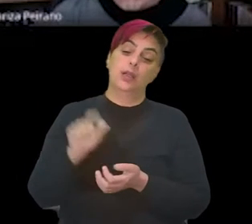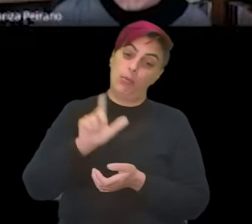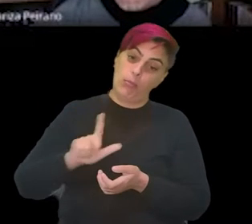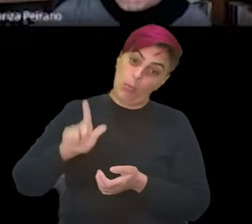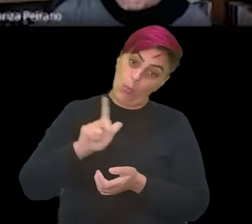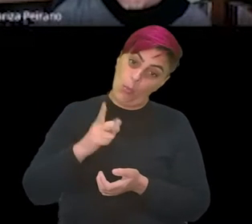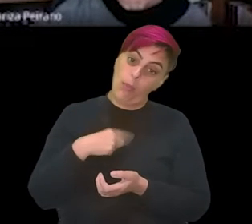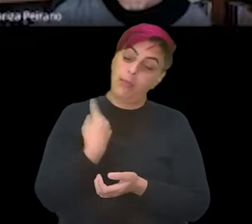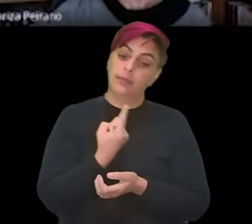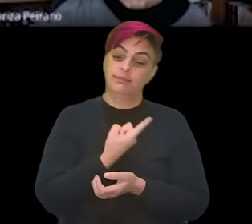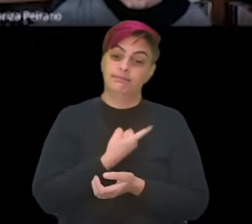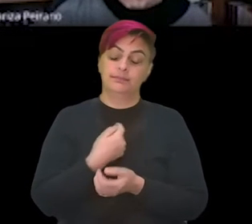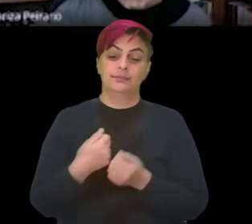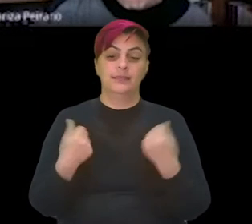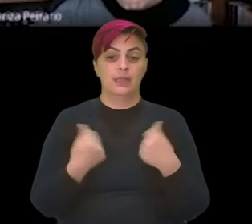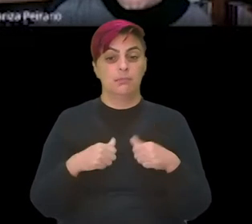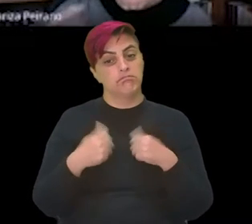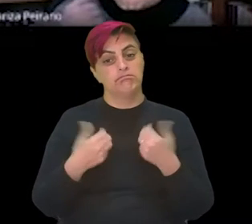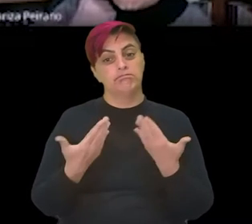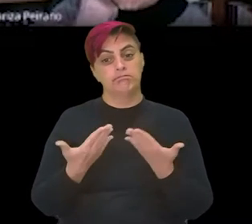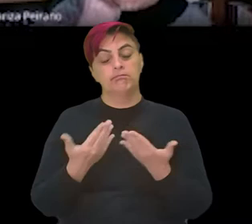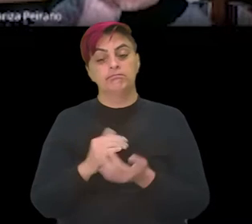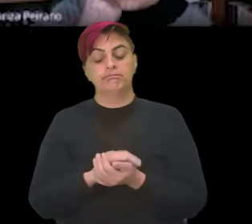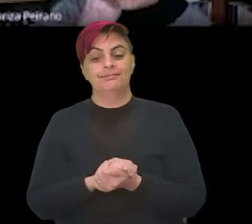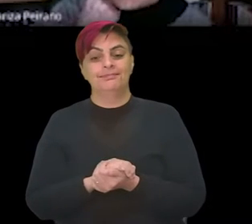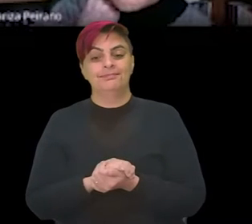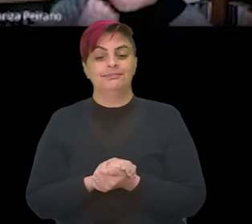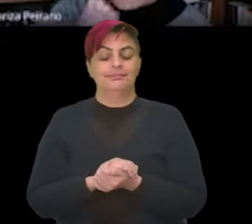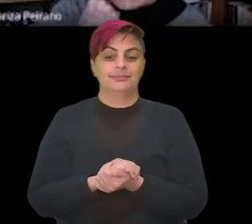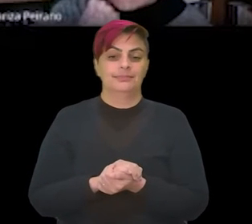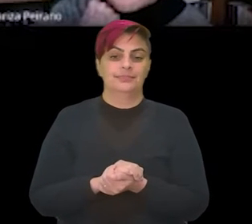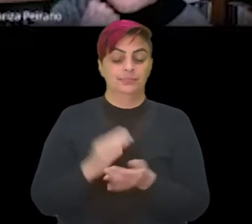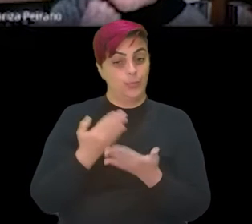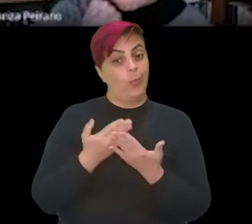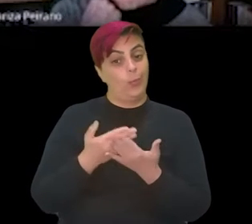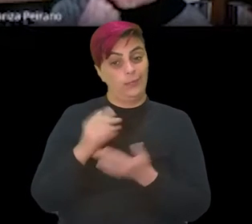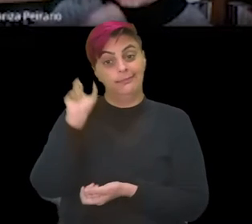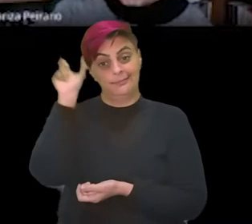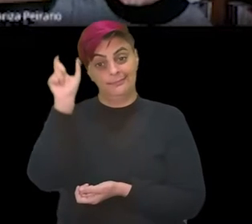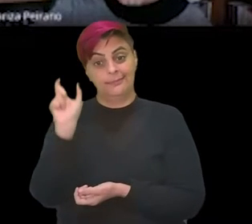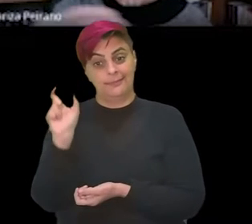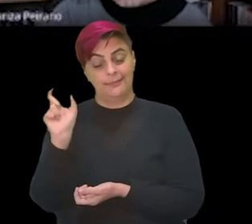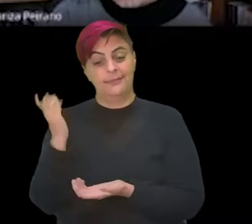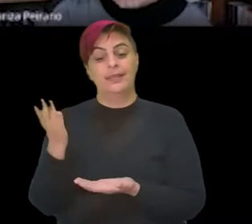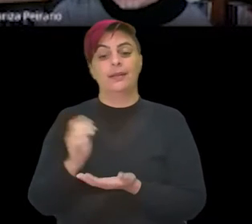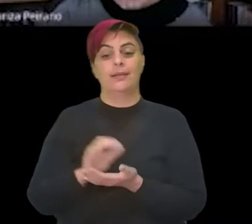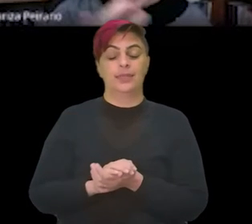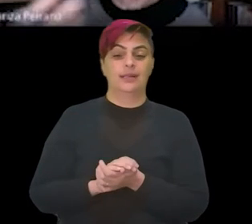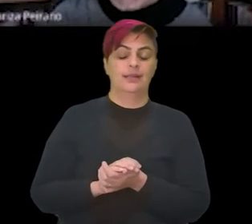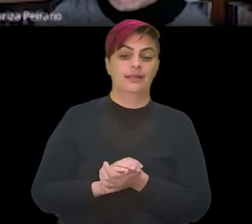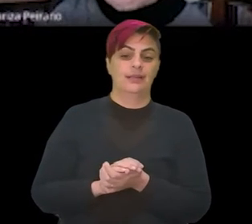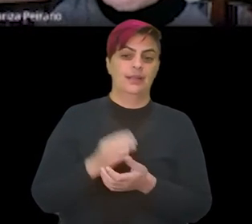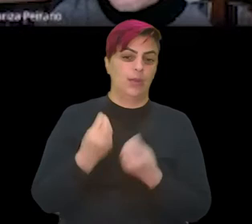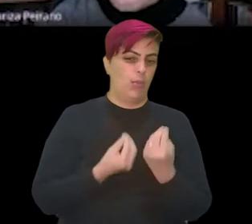gente teria que fazer um upgrade desse termo, né?